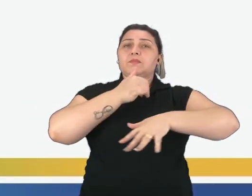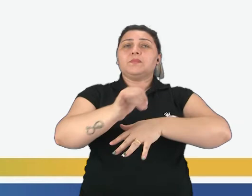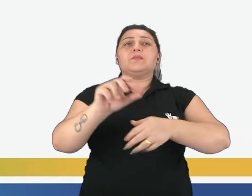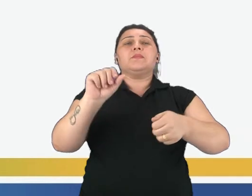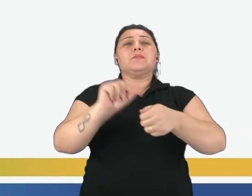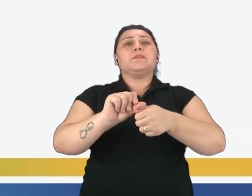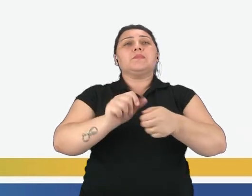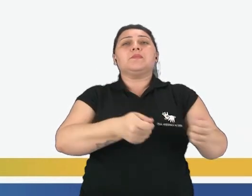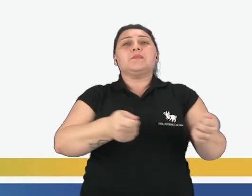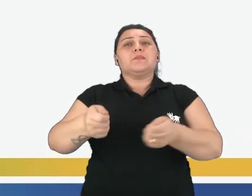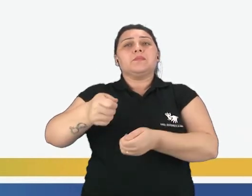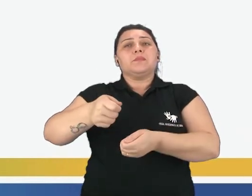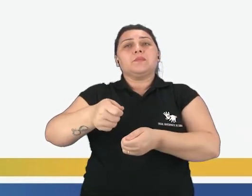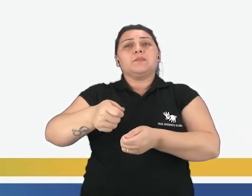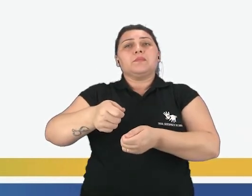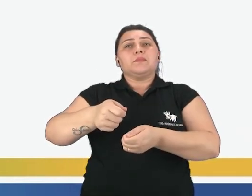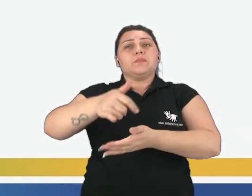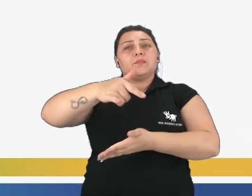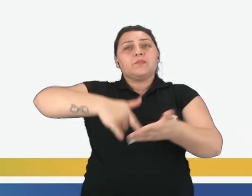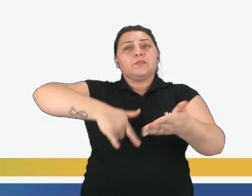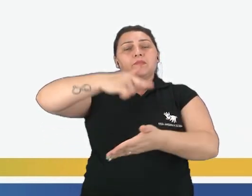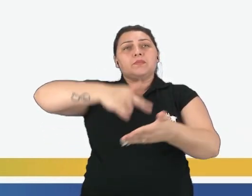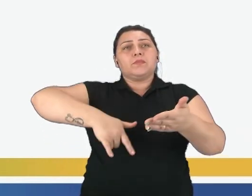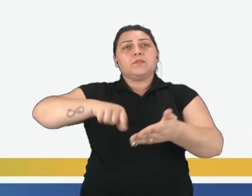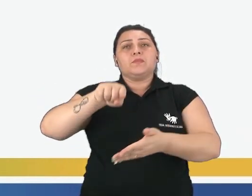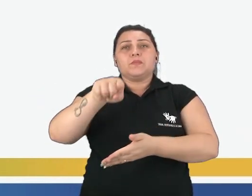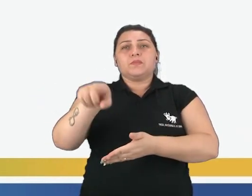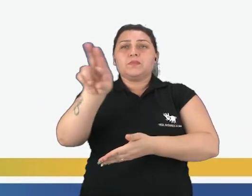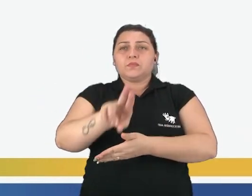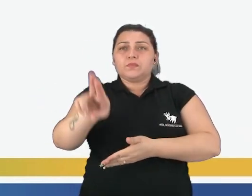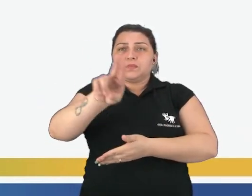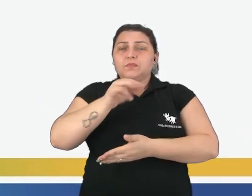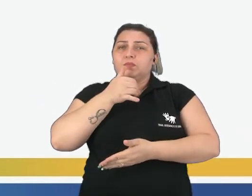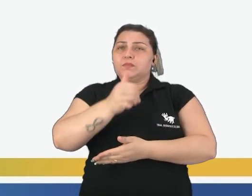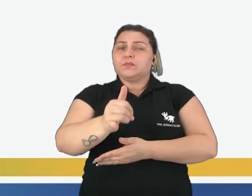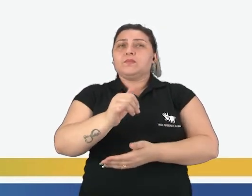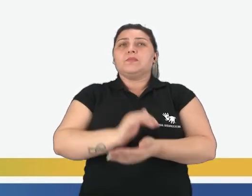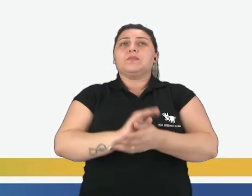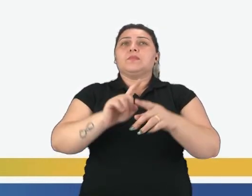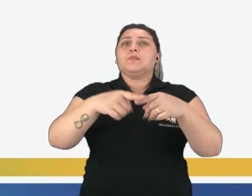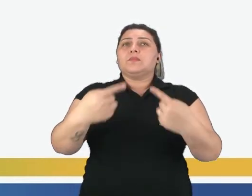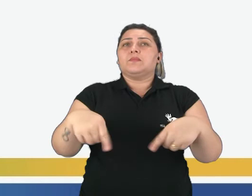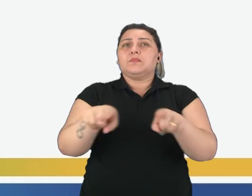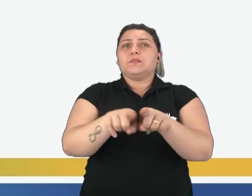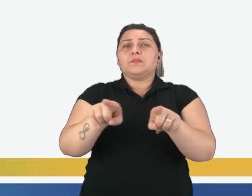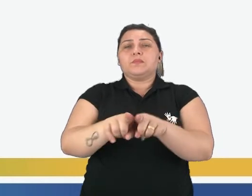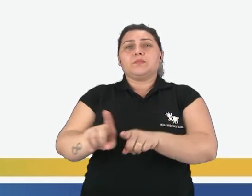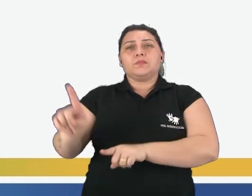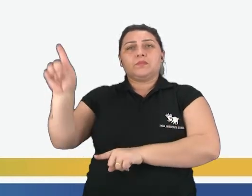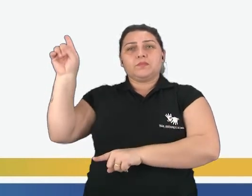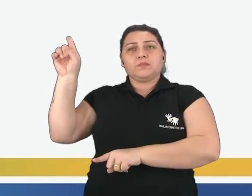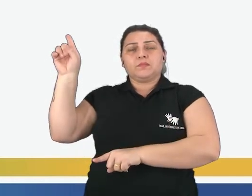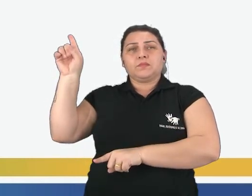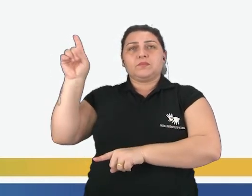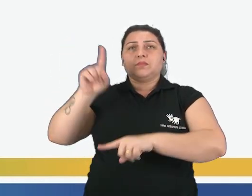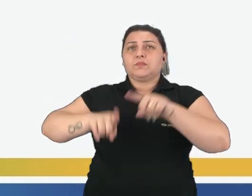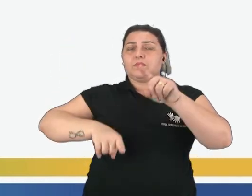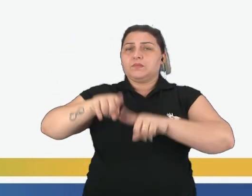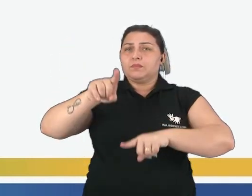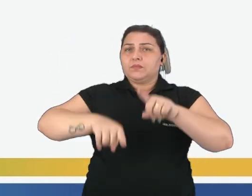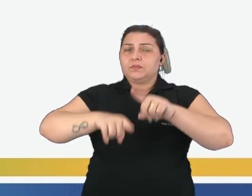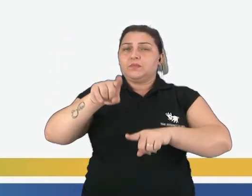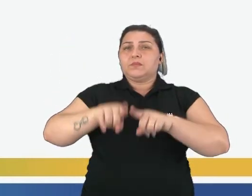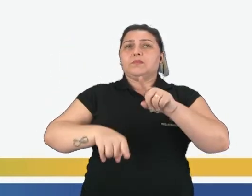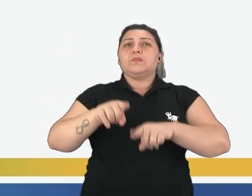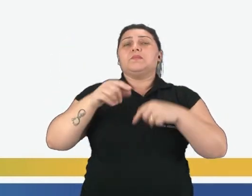sua conta e cobrar aí quanto você está consumindo, né? Mas além disso, pessoal, tem um instrumento bem